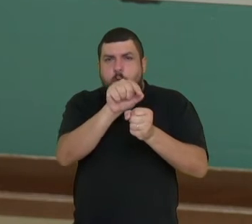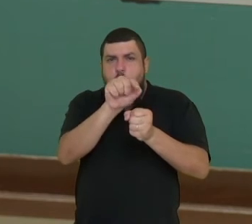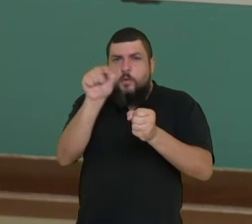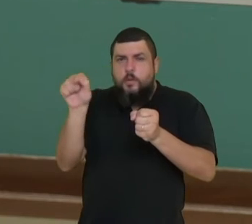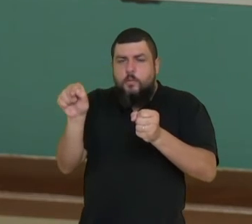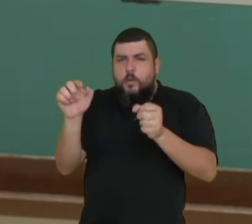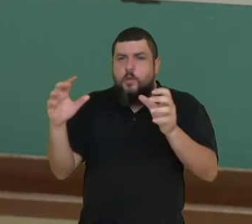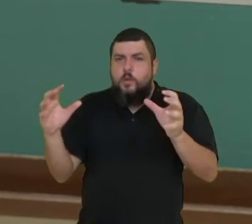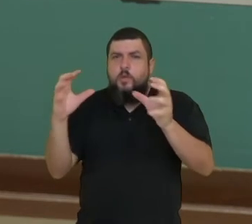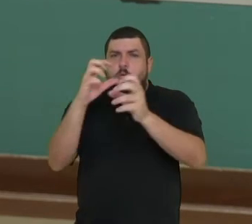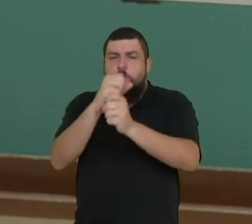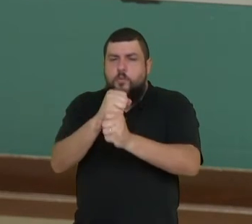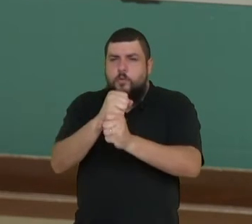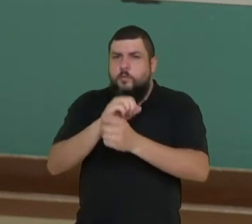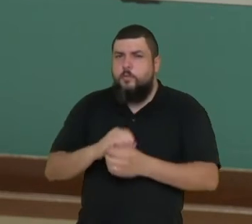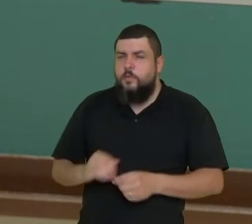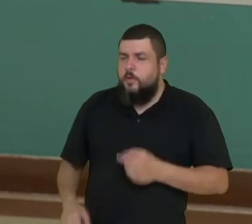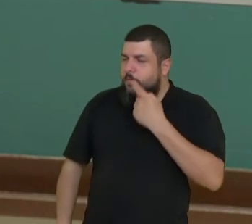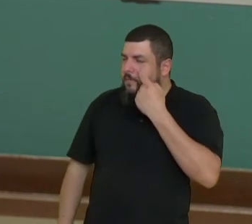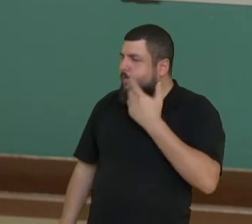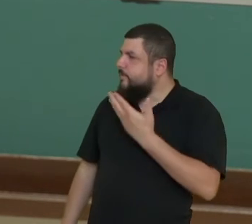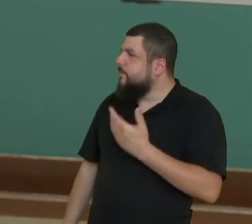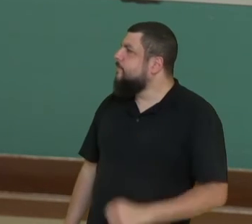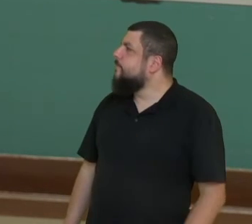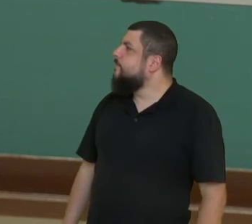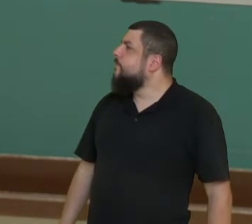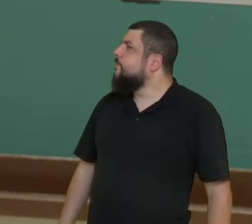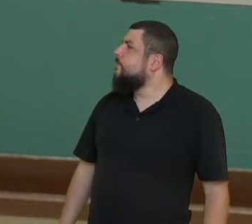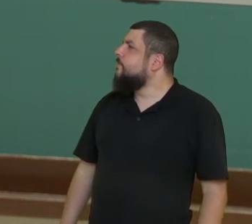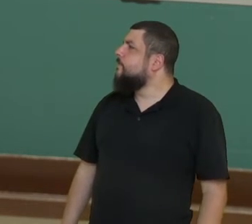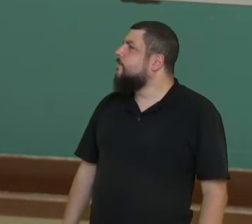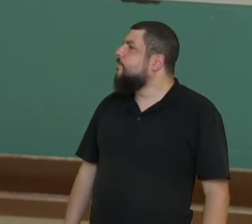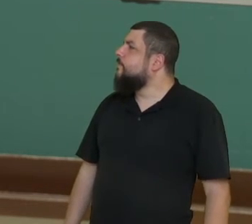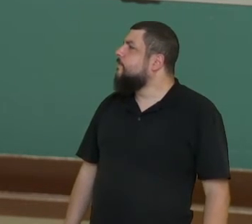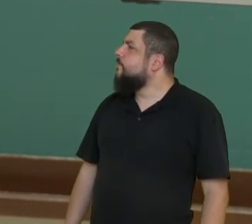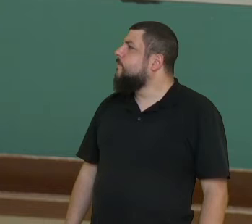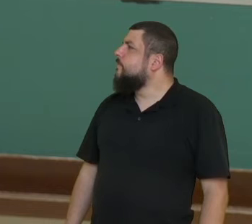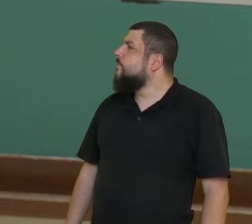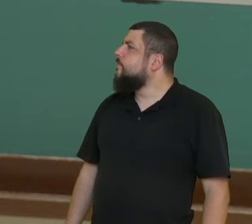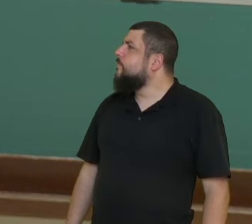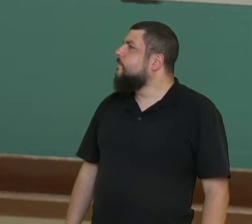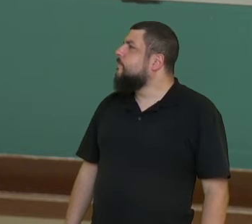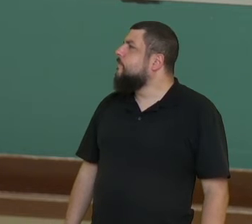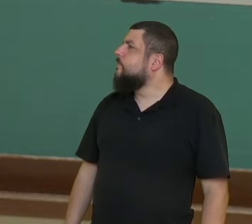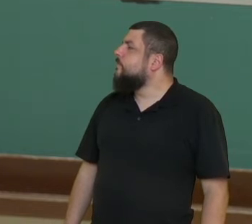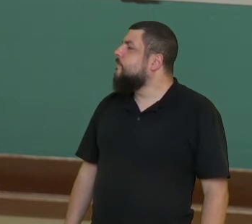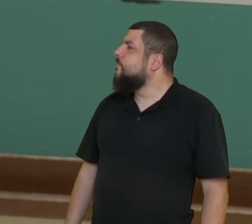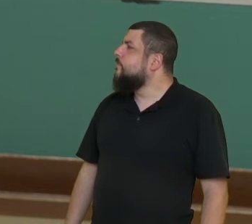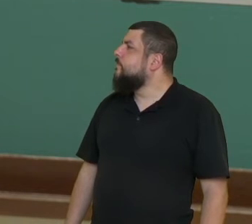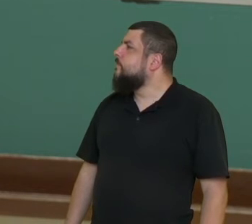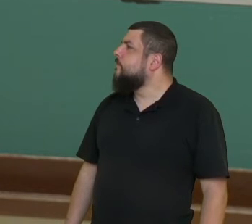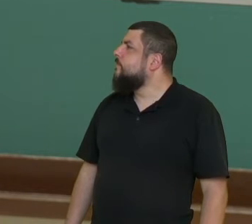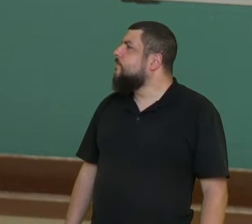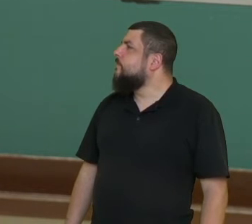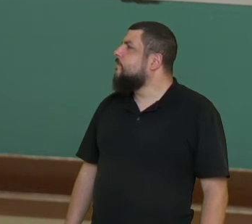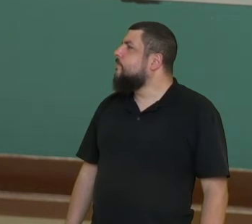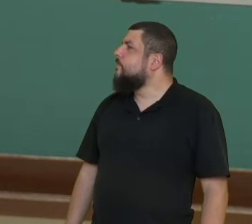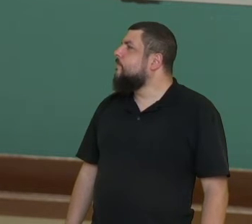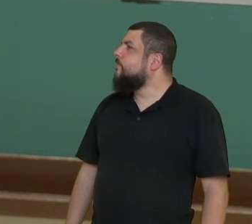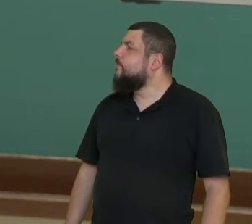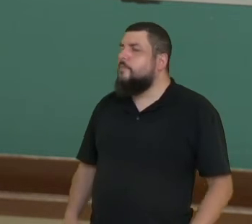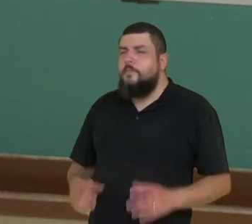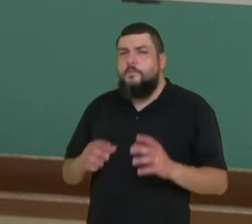somando menos 4 com 2, fica menos 1. Ou seja, trabalho da